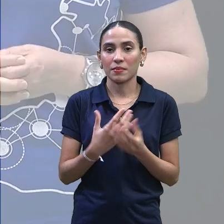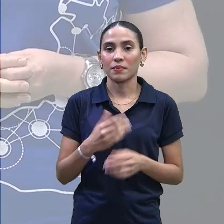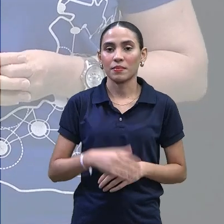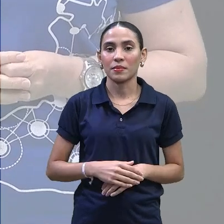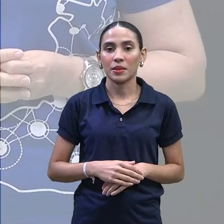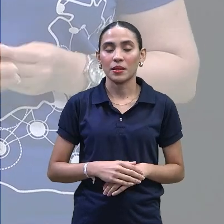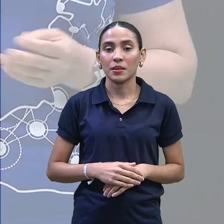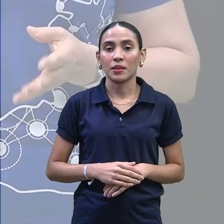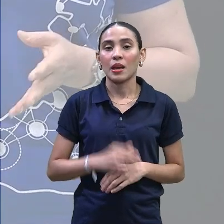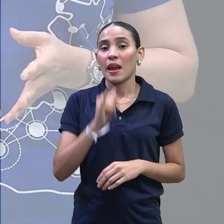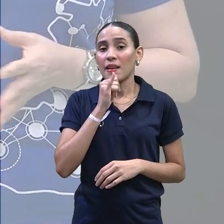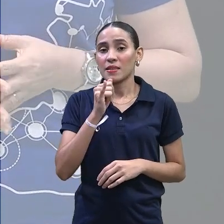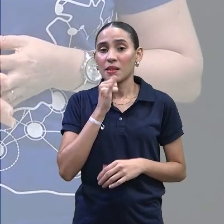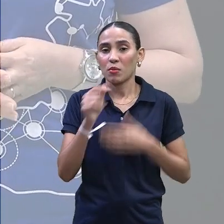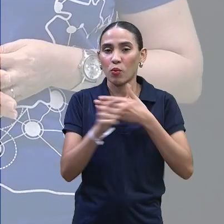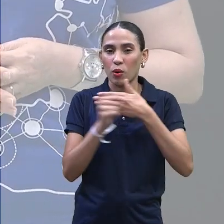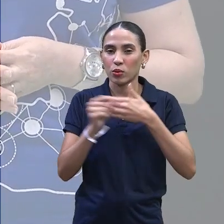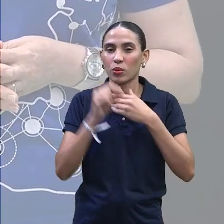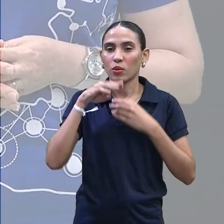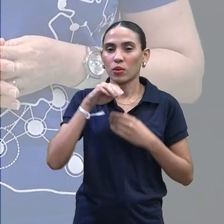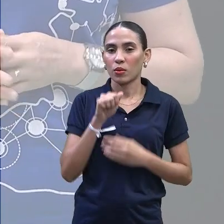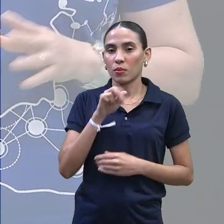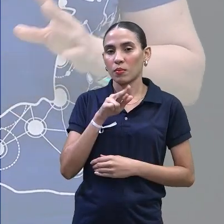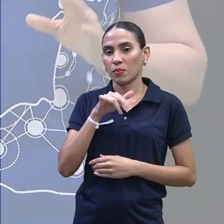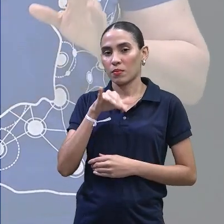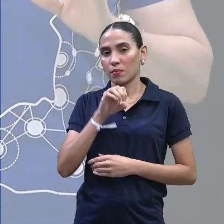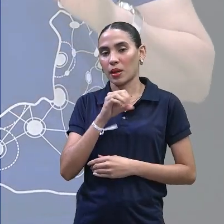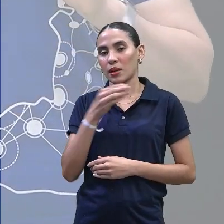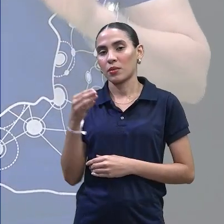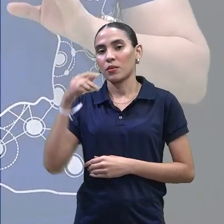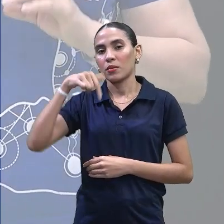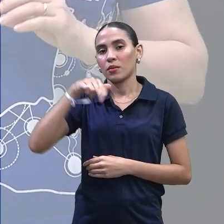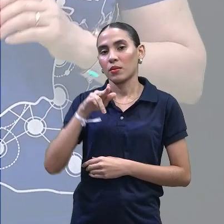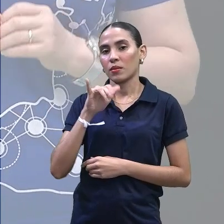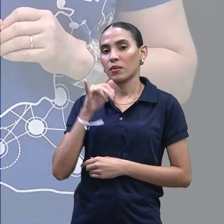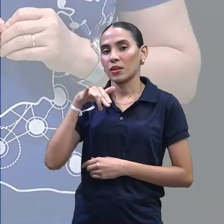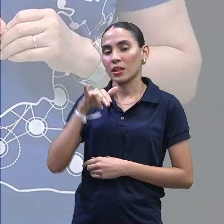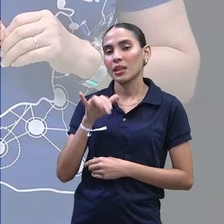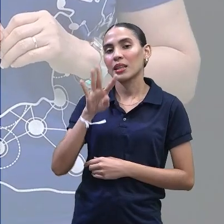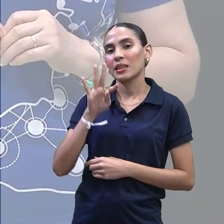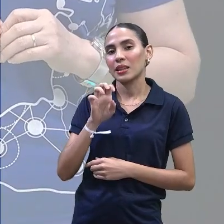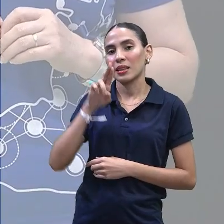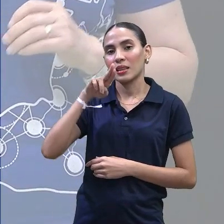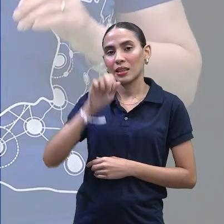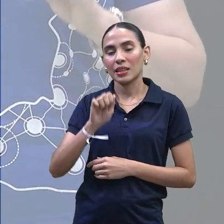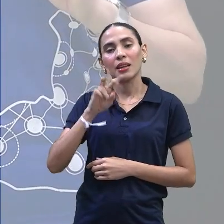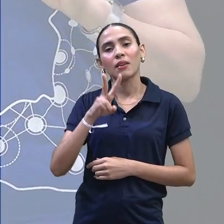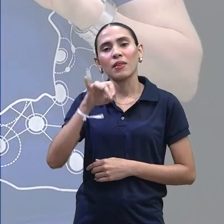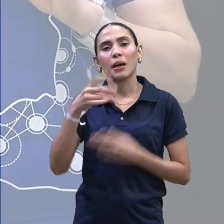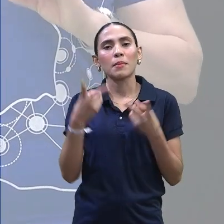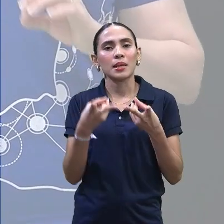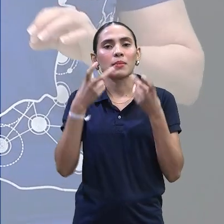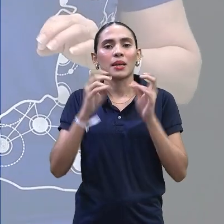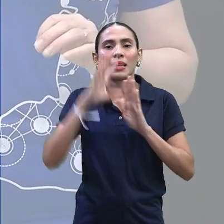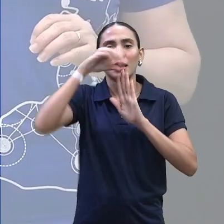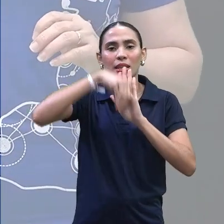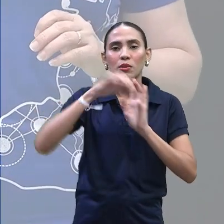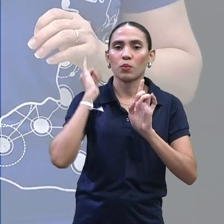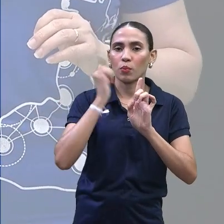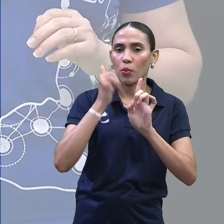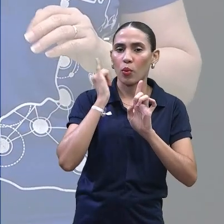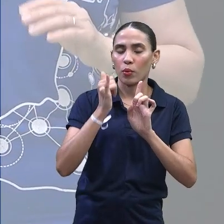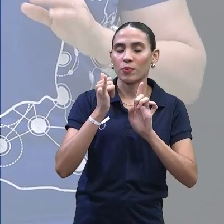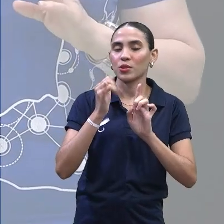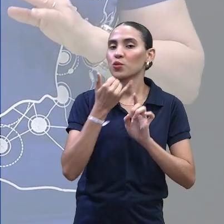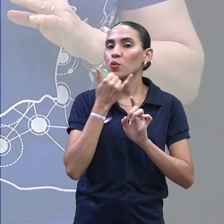o poema de Mário Quintana que nós vimos, né? Então, no poema a gente vai observar que ele já tem uma outra